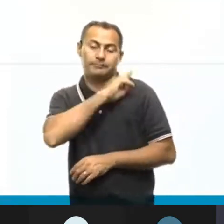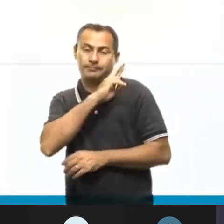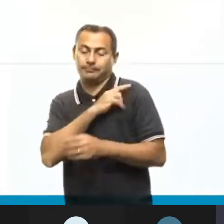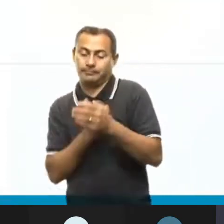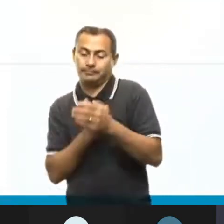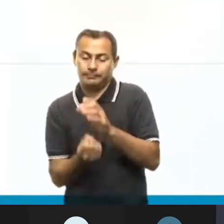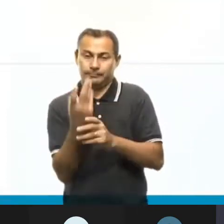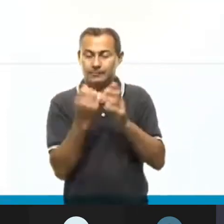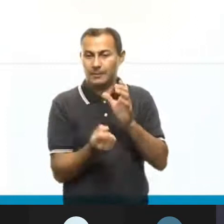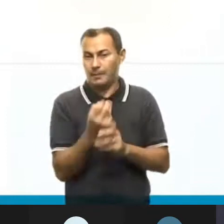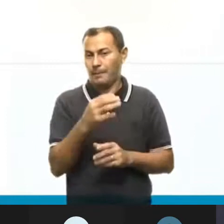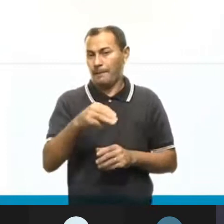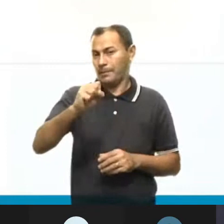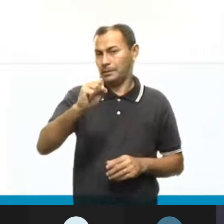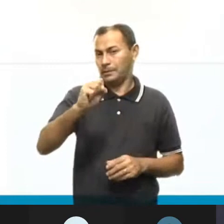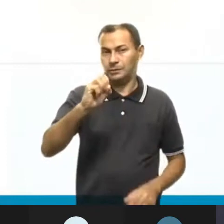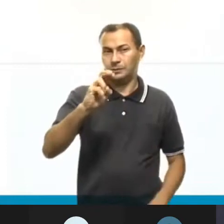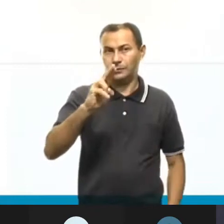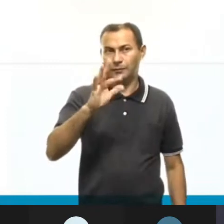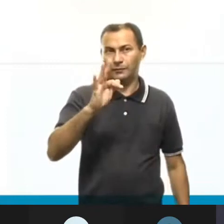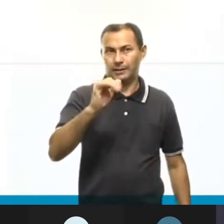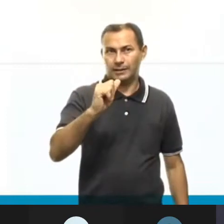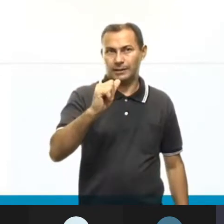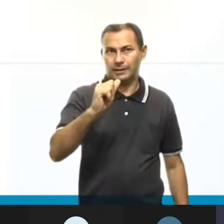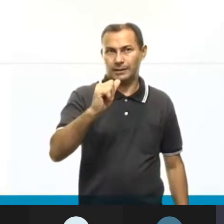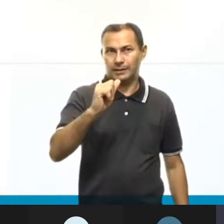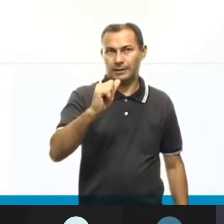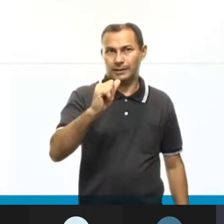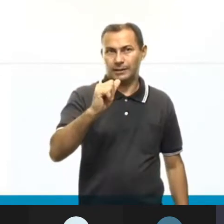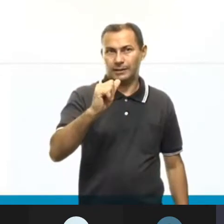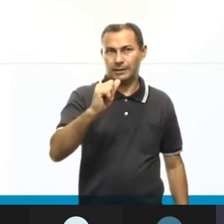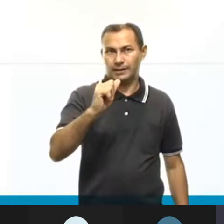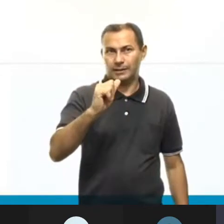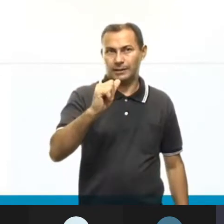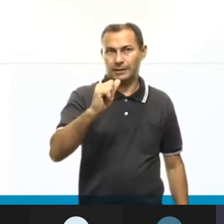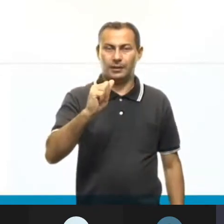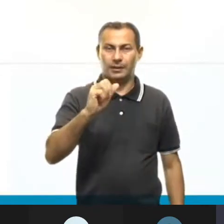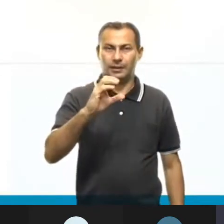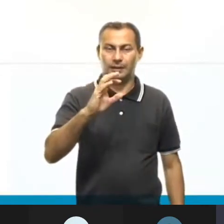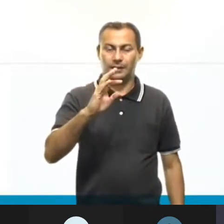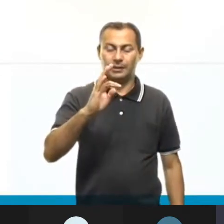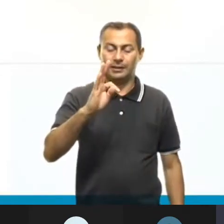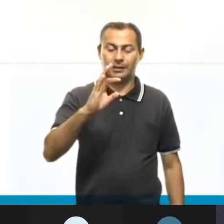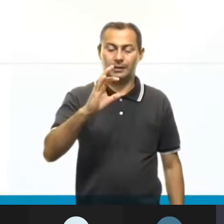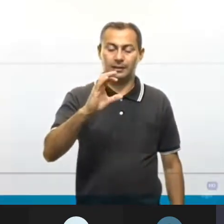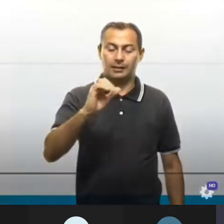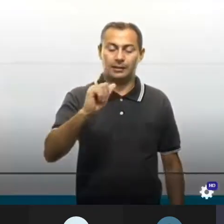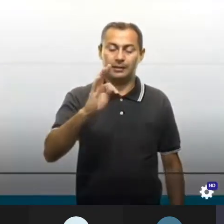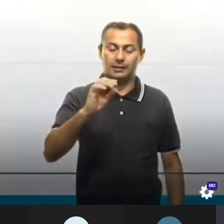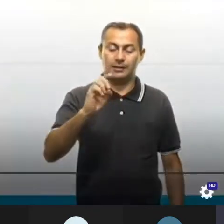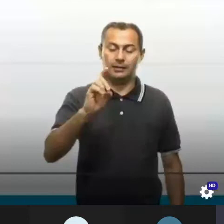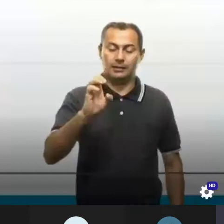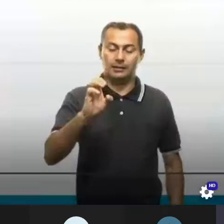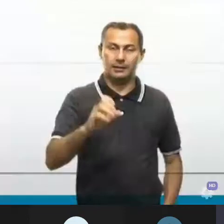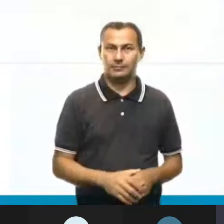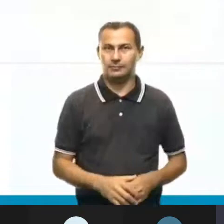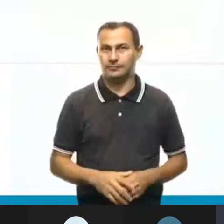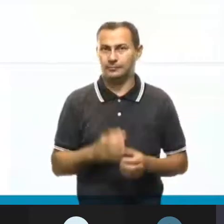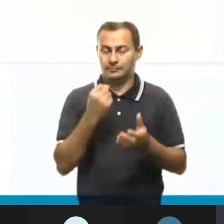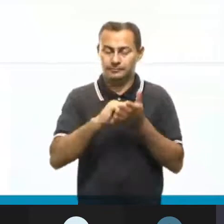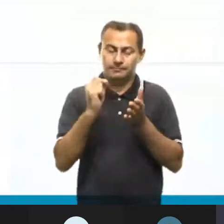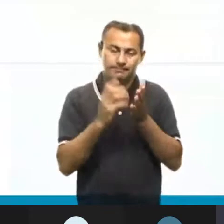pela produção do surfactante. Tá? Vou escrever mais uma vez aqui, porque o surfactante é extremamente